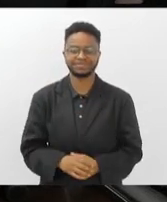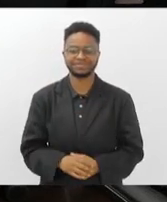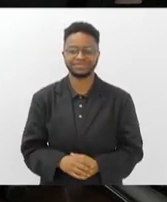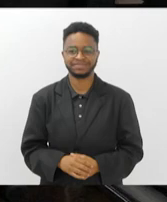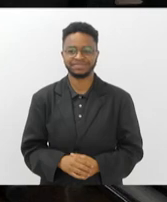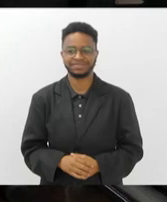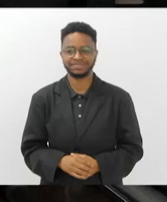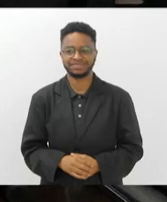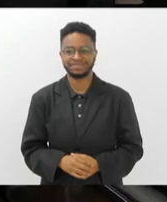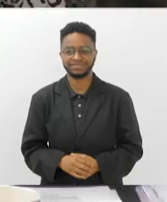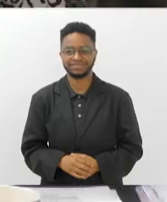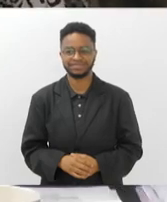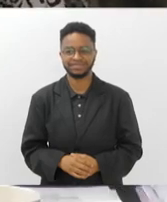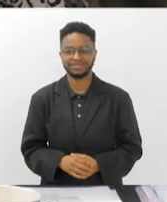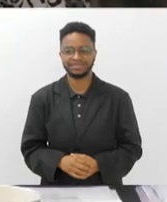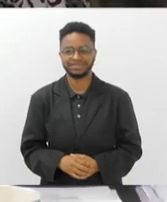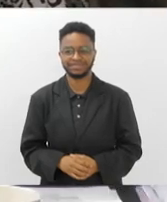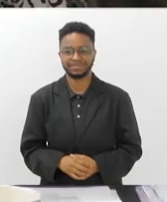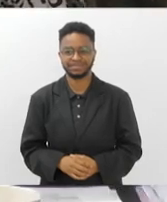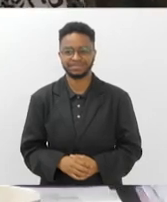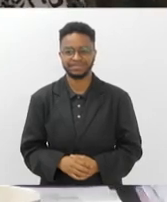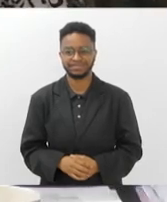Tem um caramelinho aqui no...